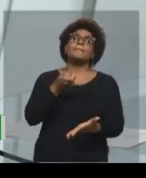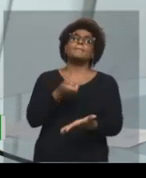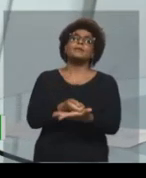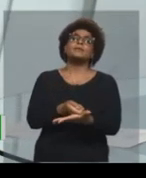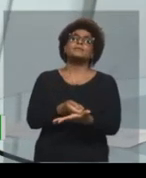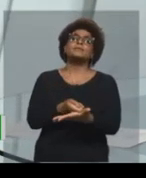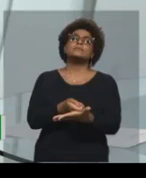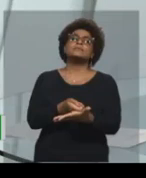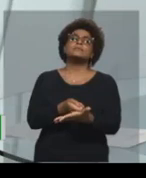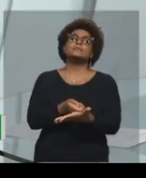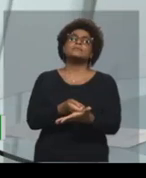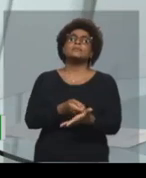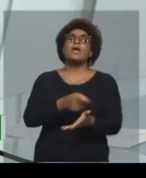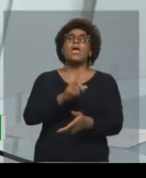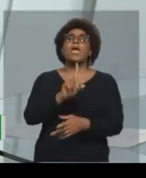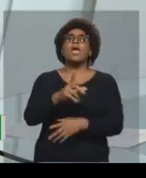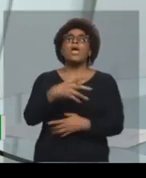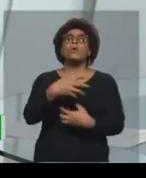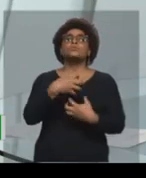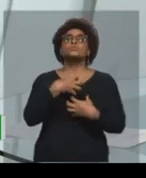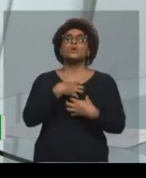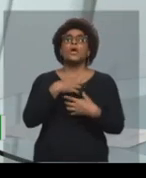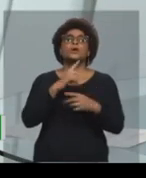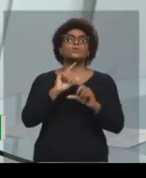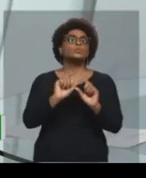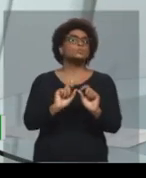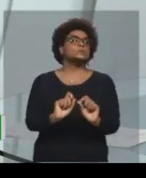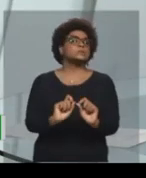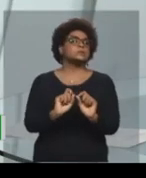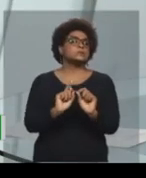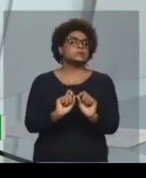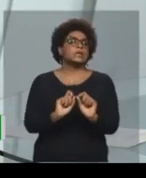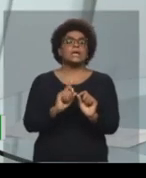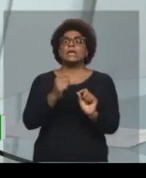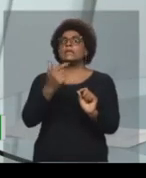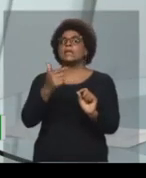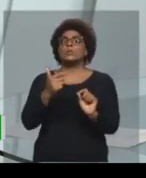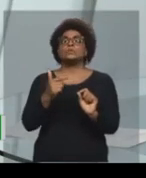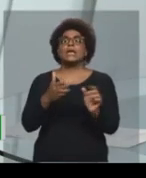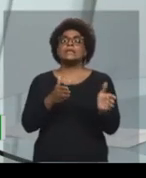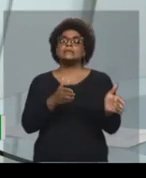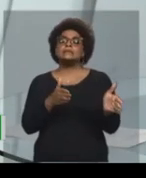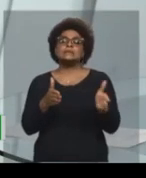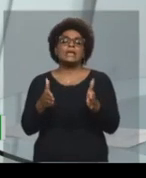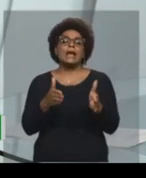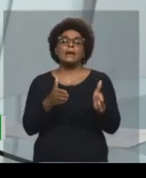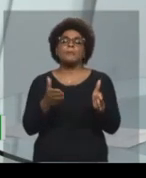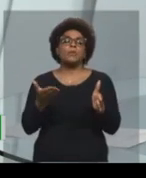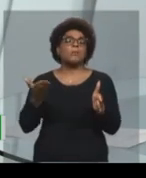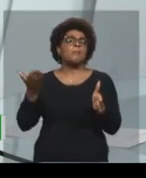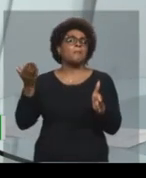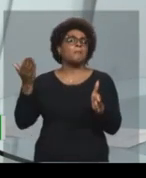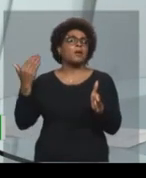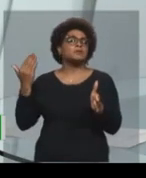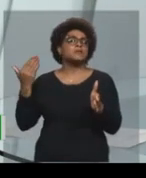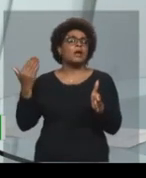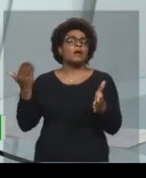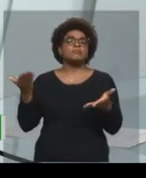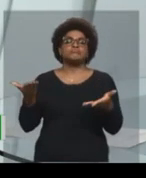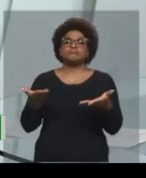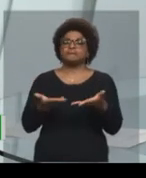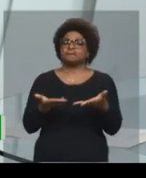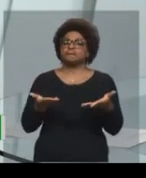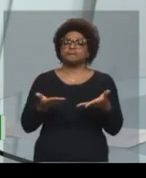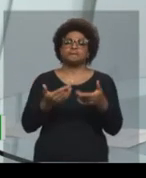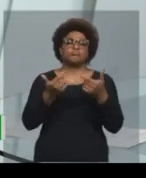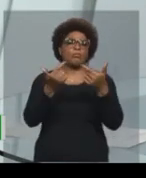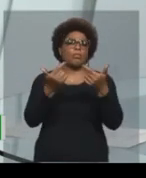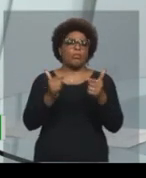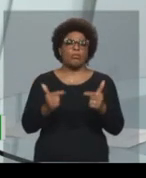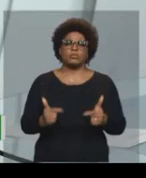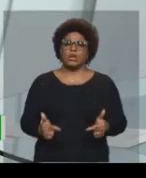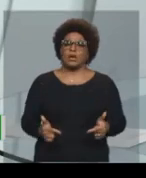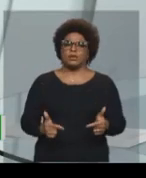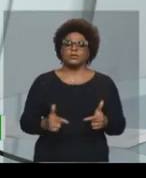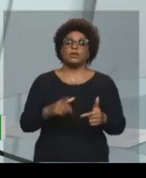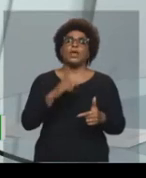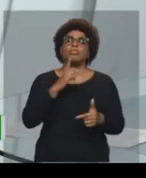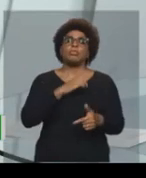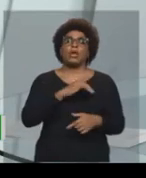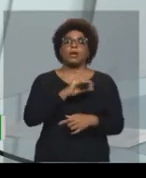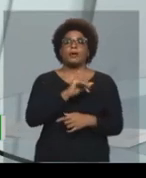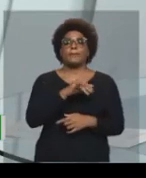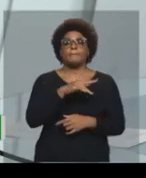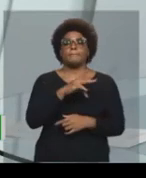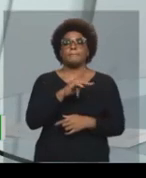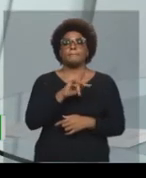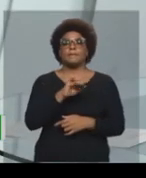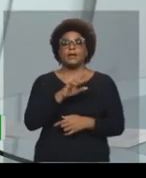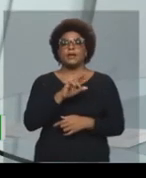um modo que ele não tem presente nem passado, como eu disse para você. Nós temos o imperativo afirmativo, que